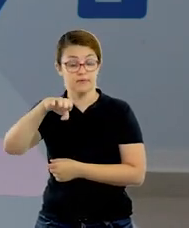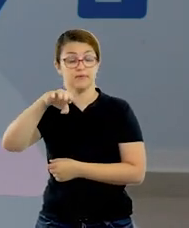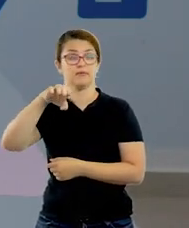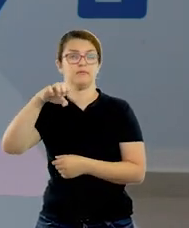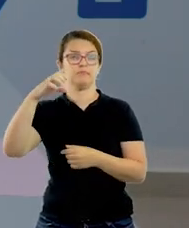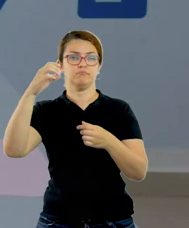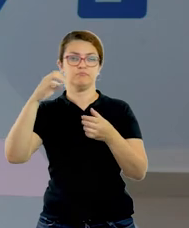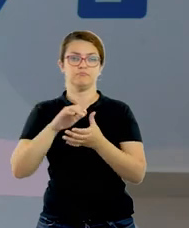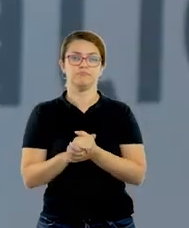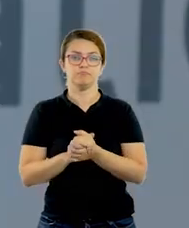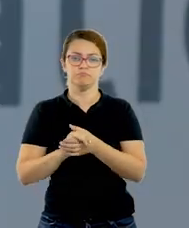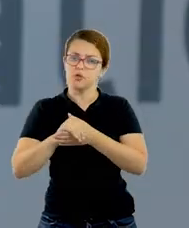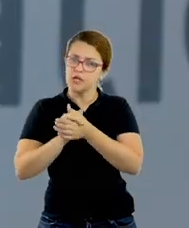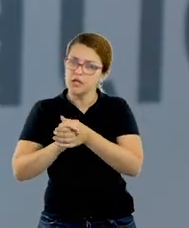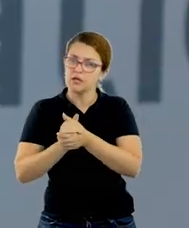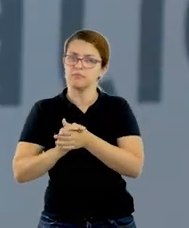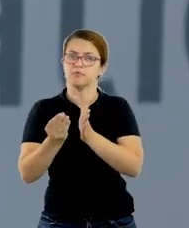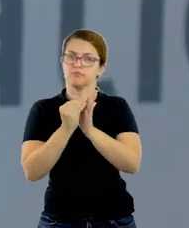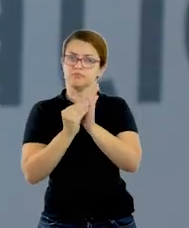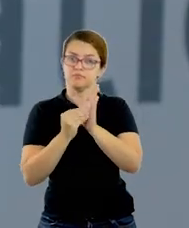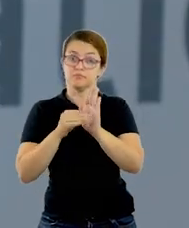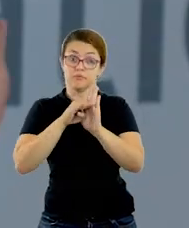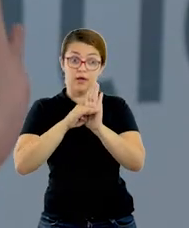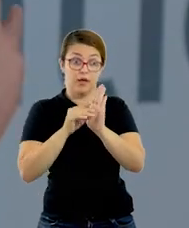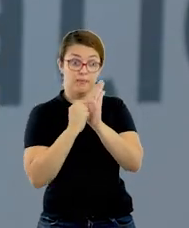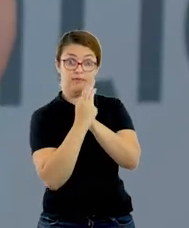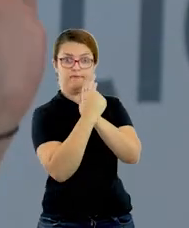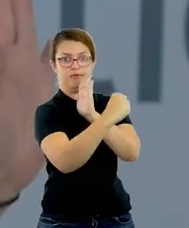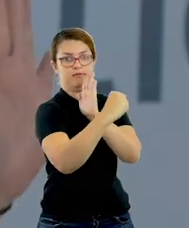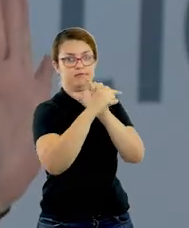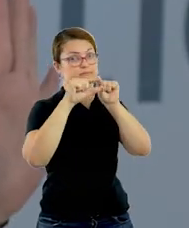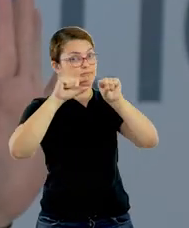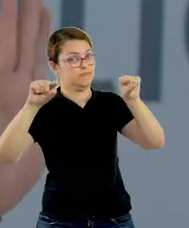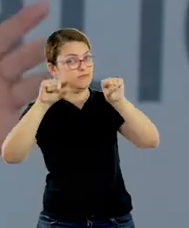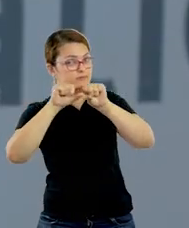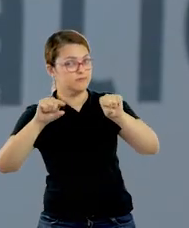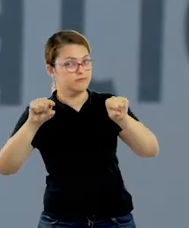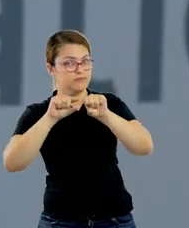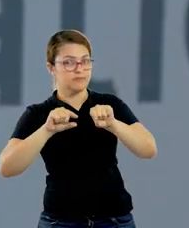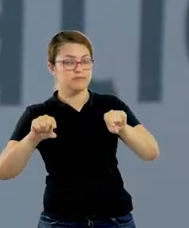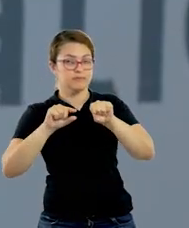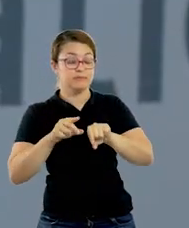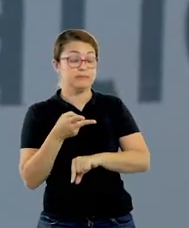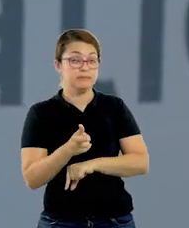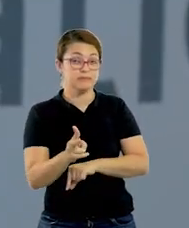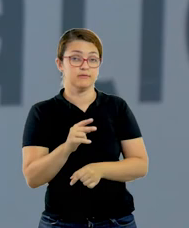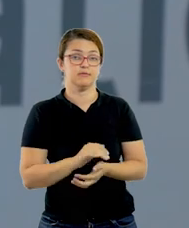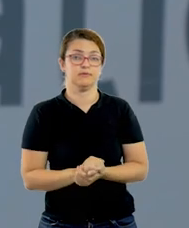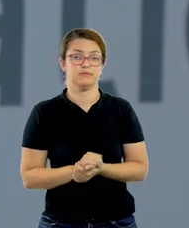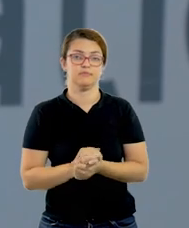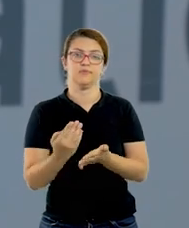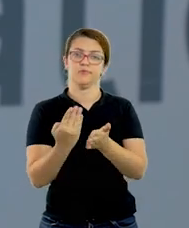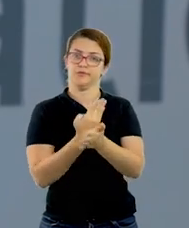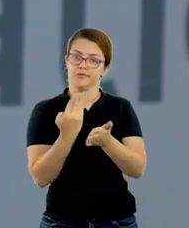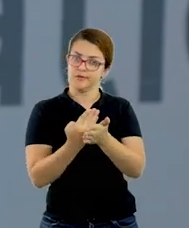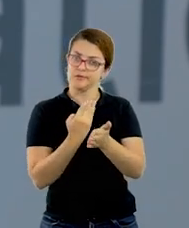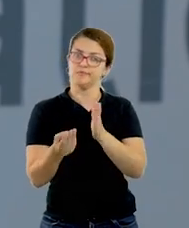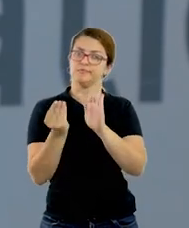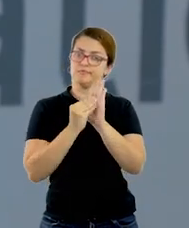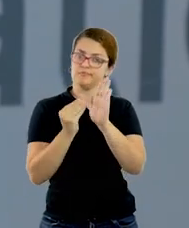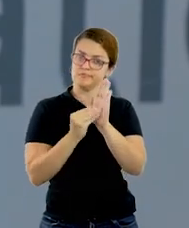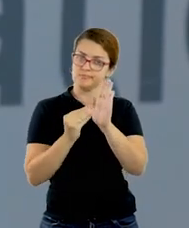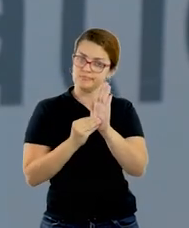formar frases o quanto vocês acharem necessário sempre registrando